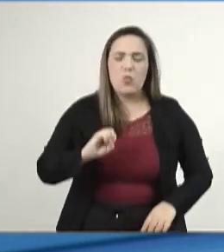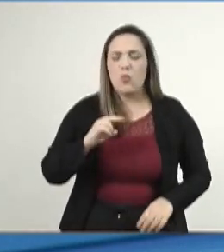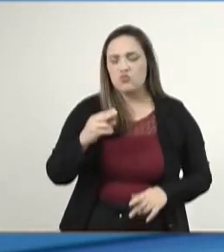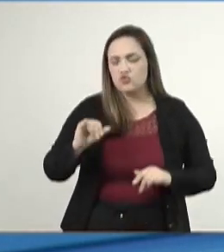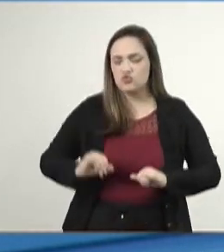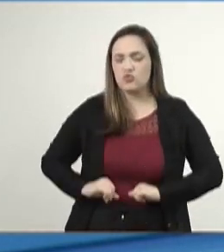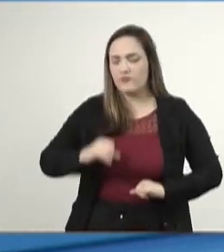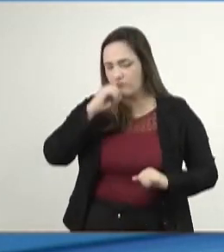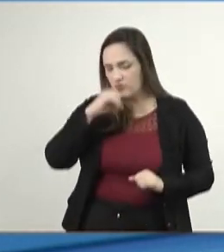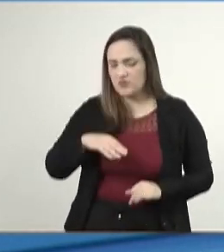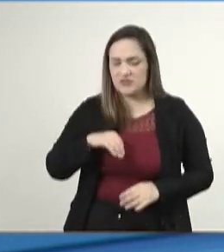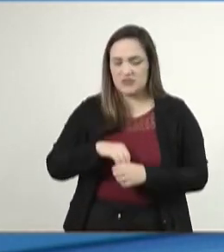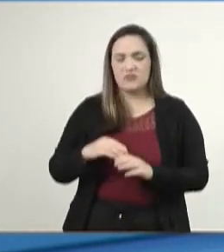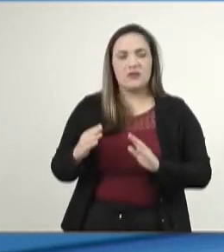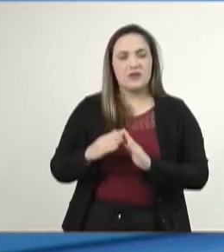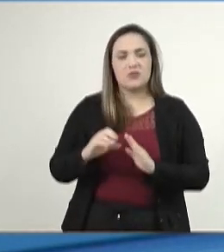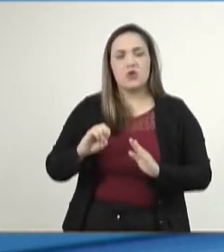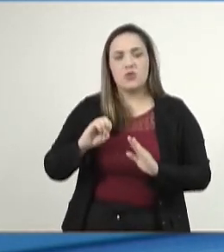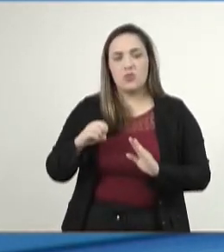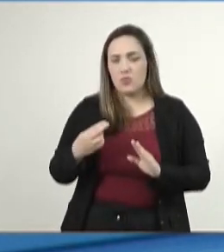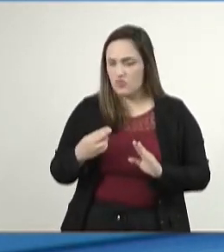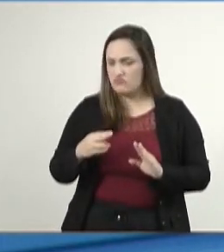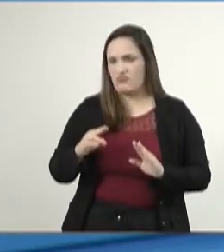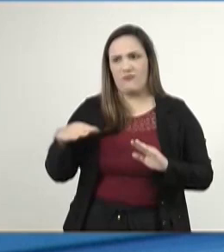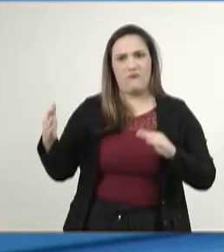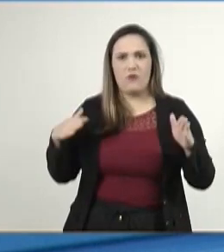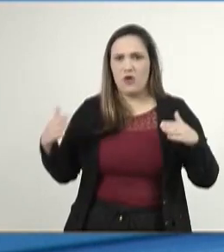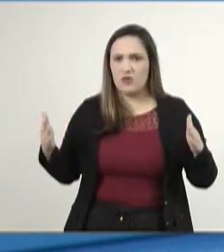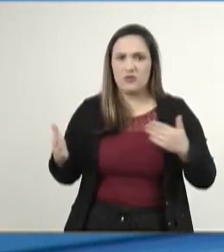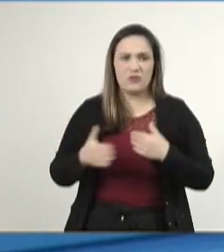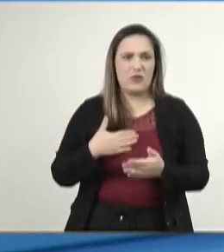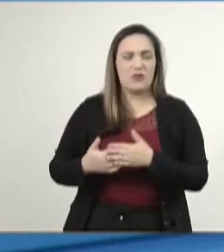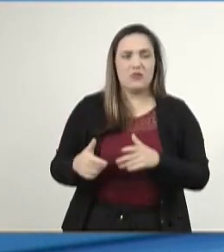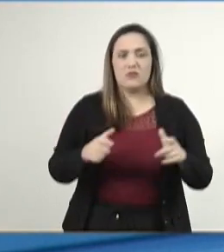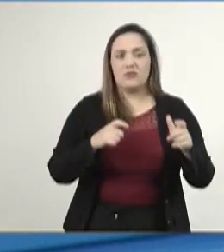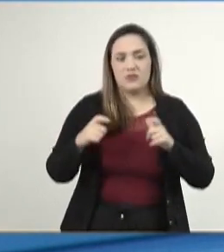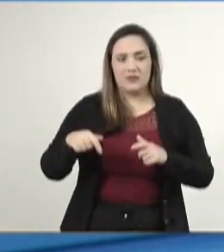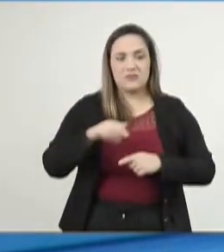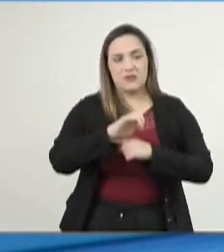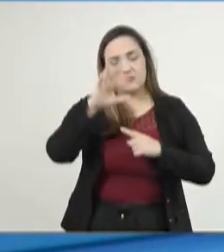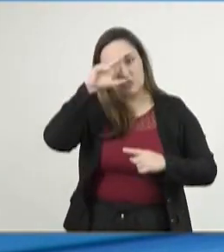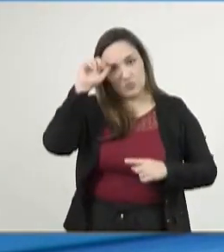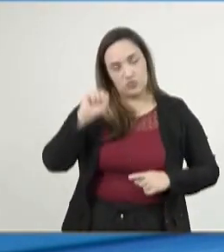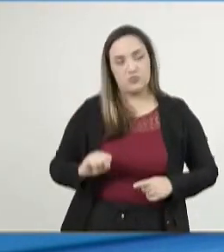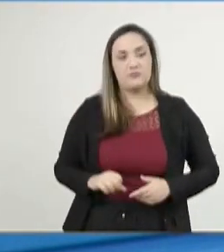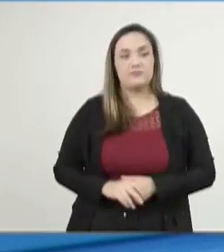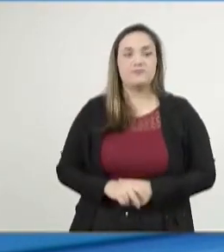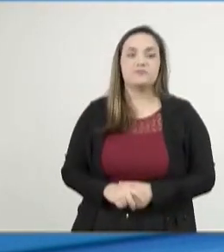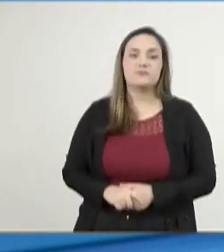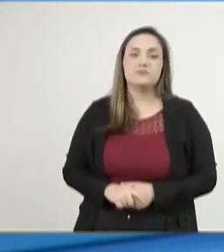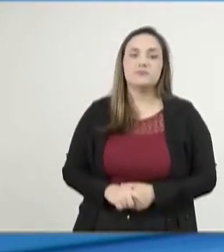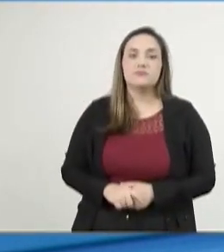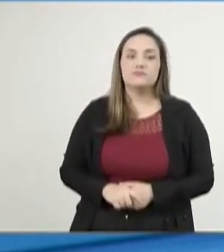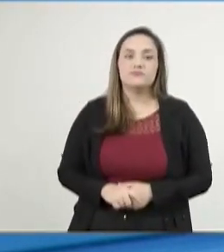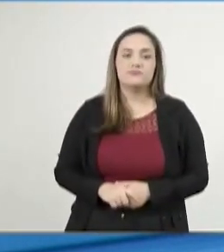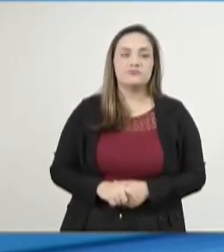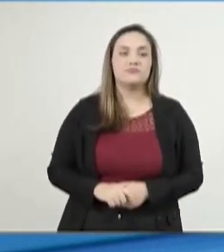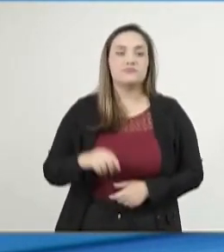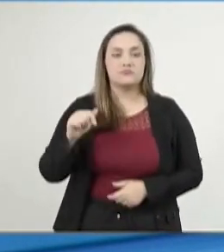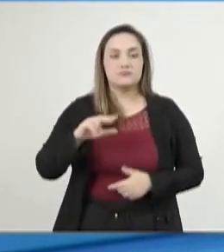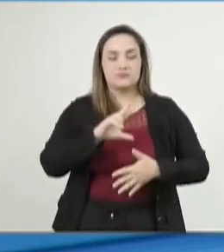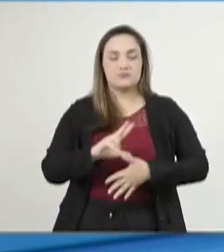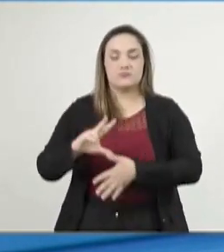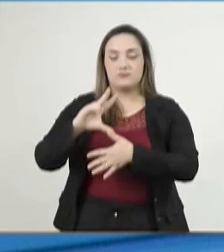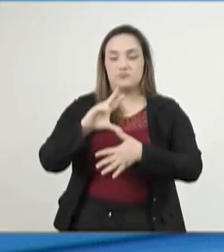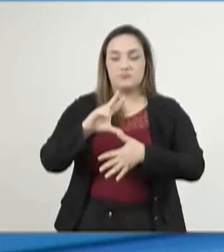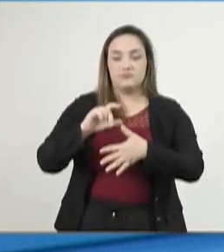doméstica dentro ou fora do âmbito familiar, no âmbito do estado de Mato Grosso do Sul. Na América Latina, o Brasil é